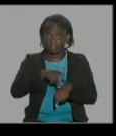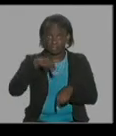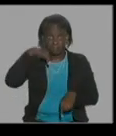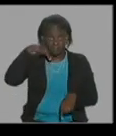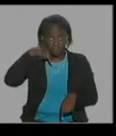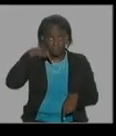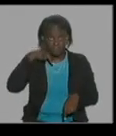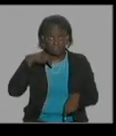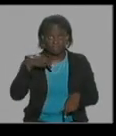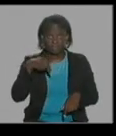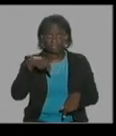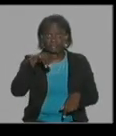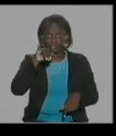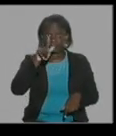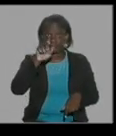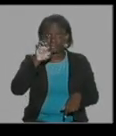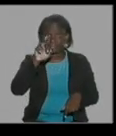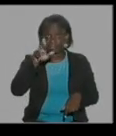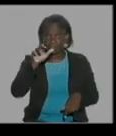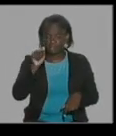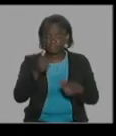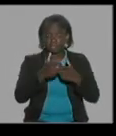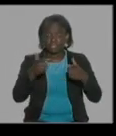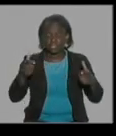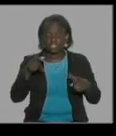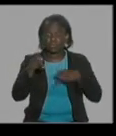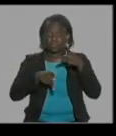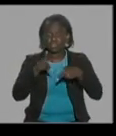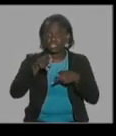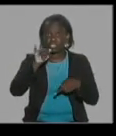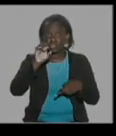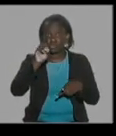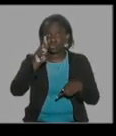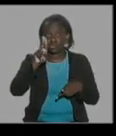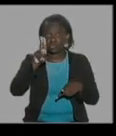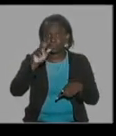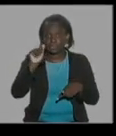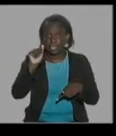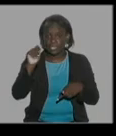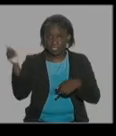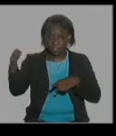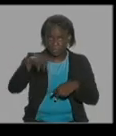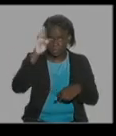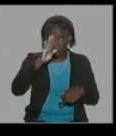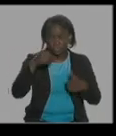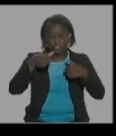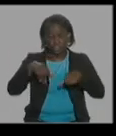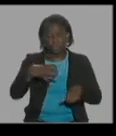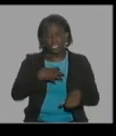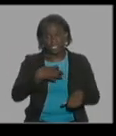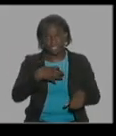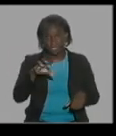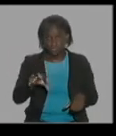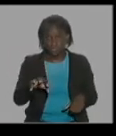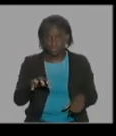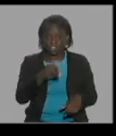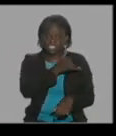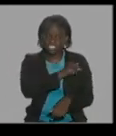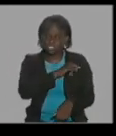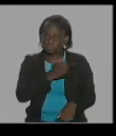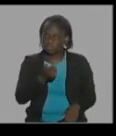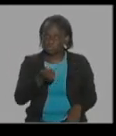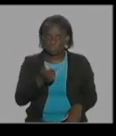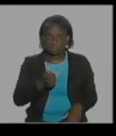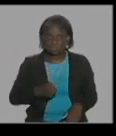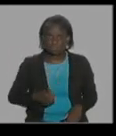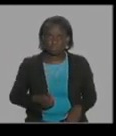A Nigéria, a maioria da população iorubá ficou em Salvador, né, quando veio para o Brasil. No Rio de Janeiro,